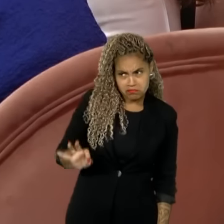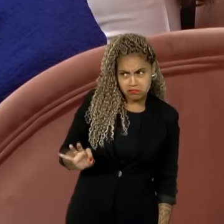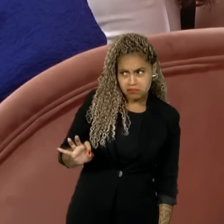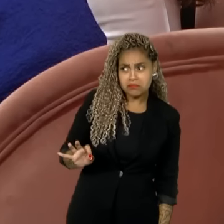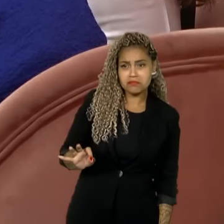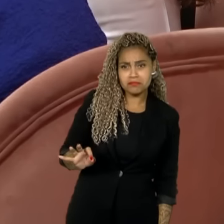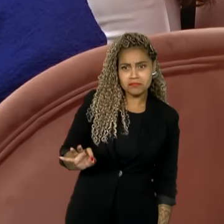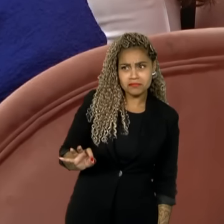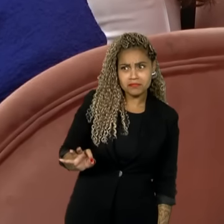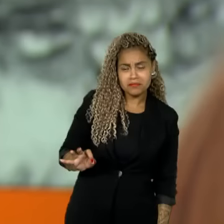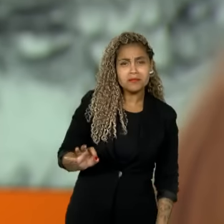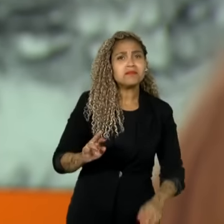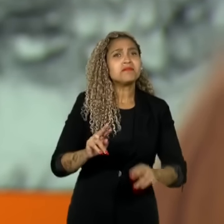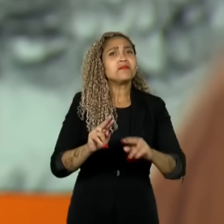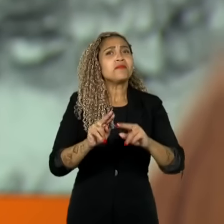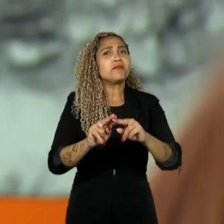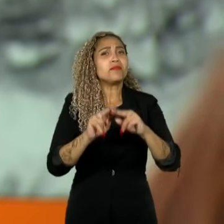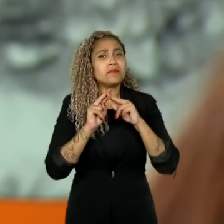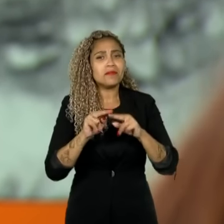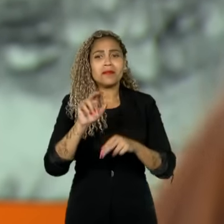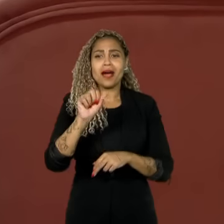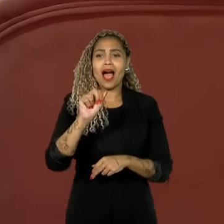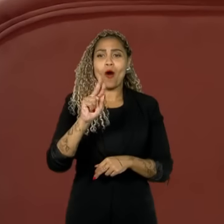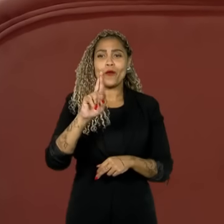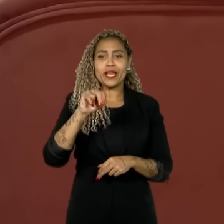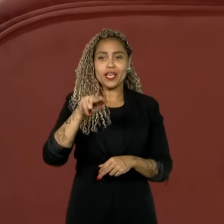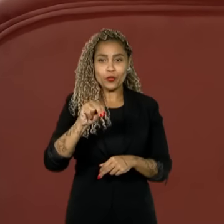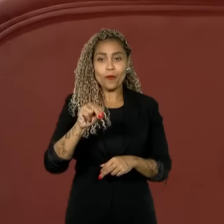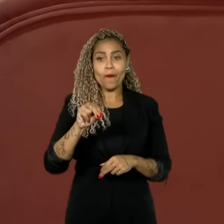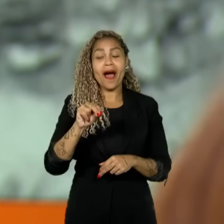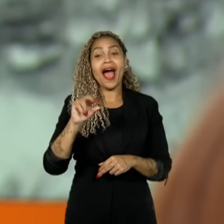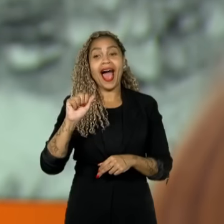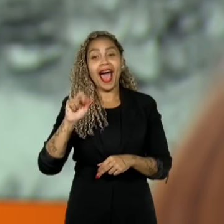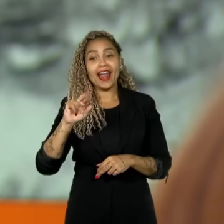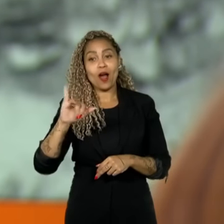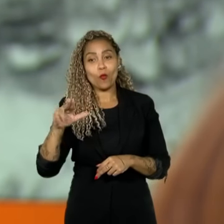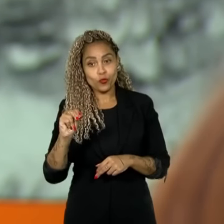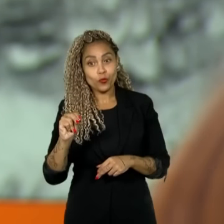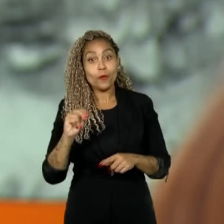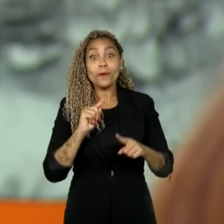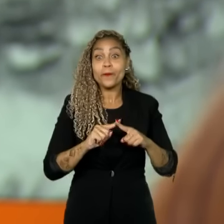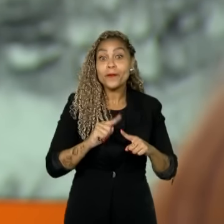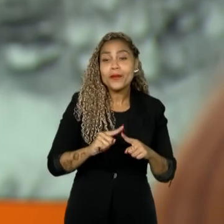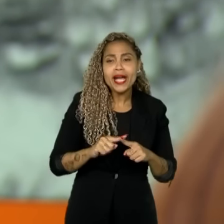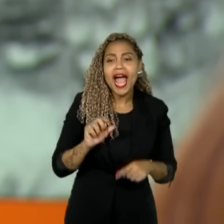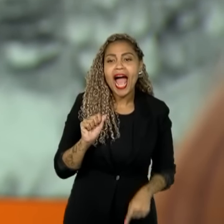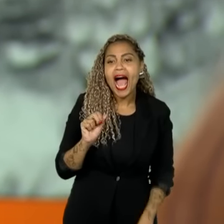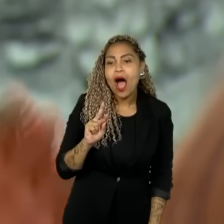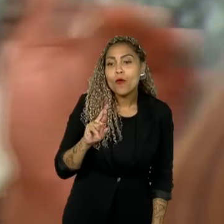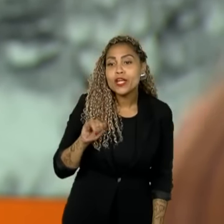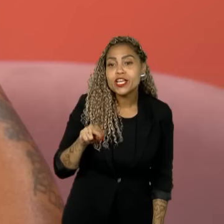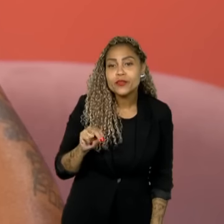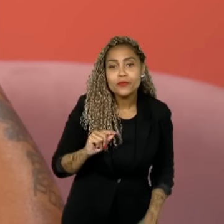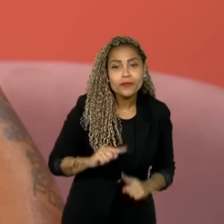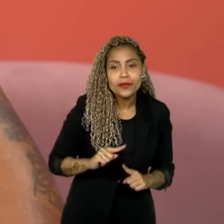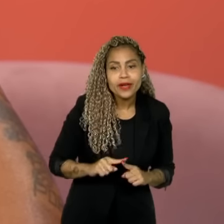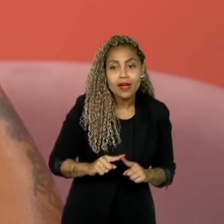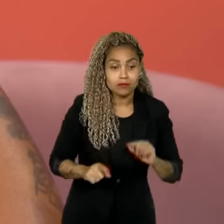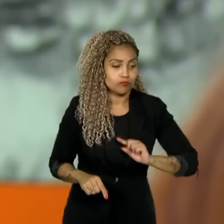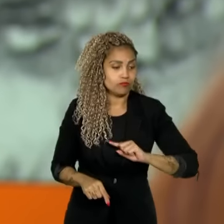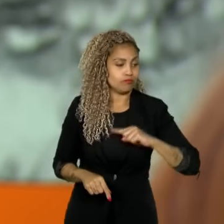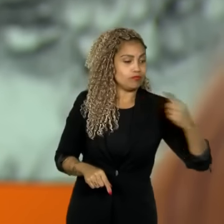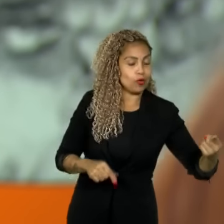se deu muito por conta do Aurino Araújo. Do Aurino. Por que o Aurino? Só para a gente deixar a Surica depois